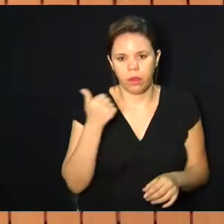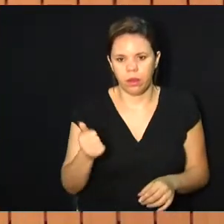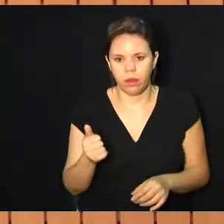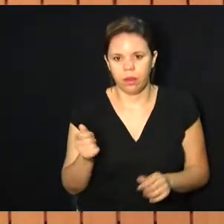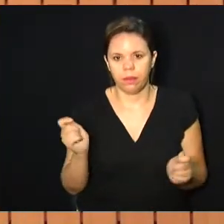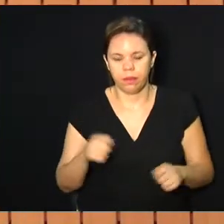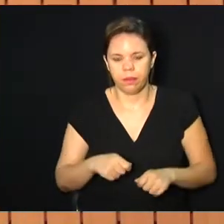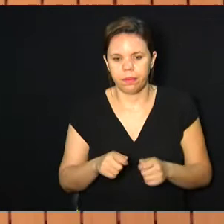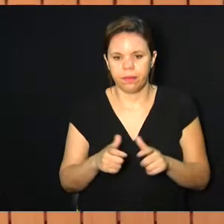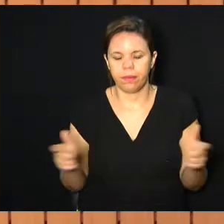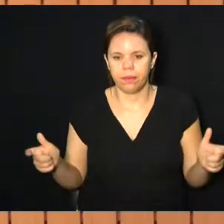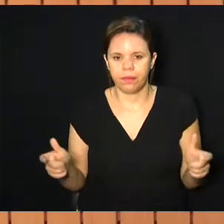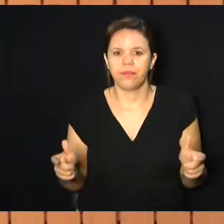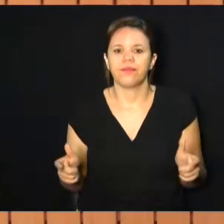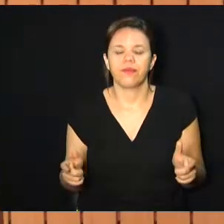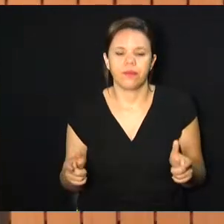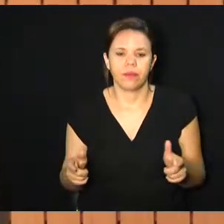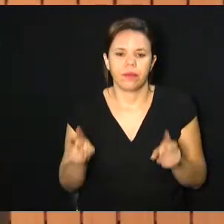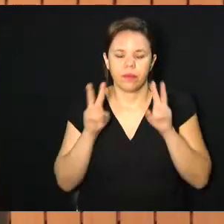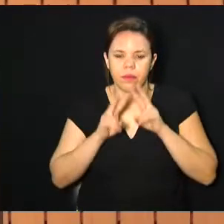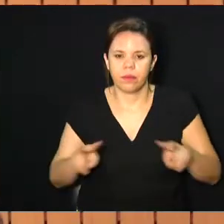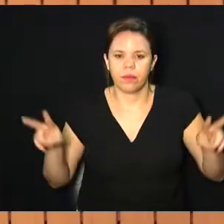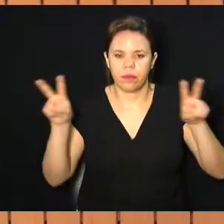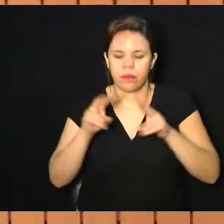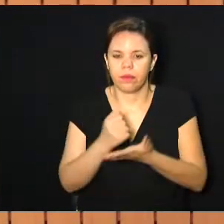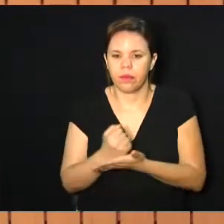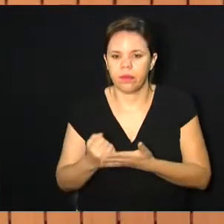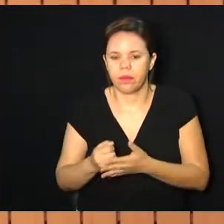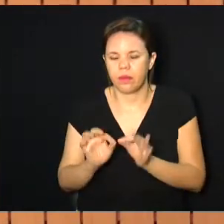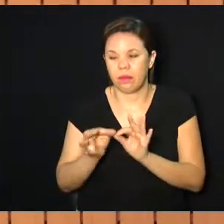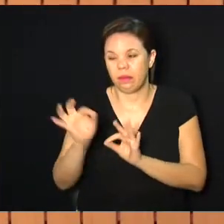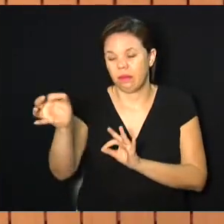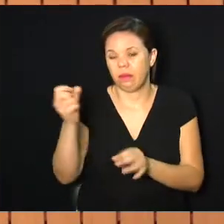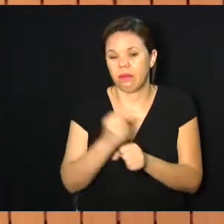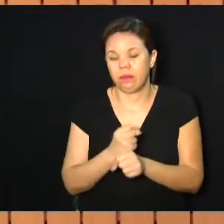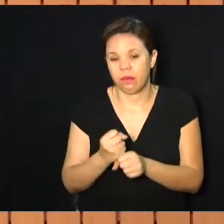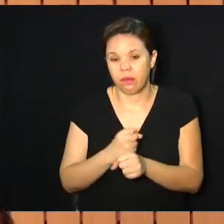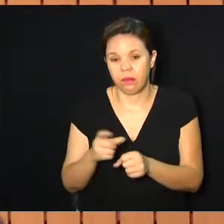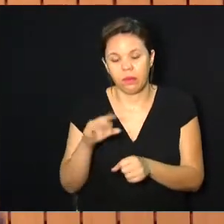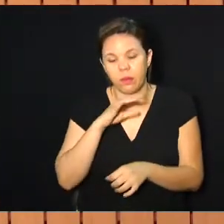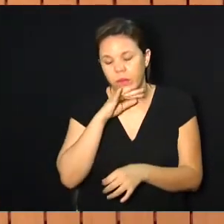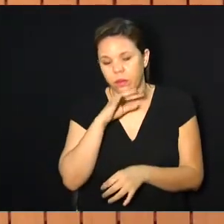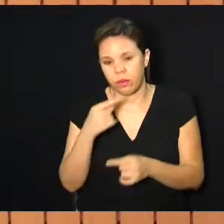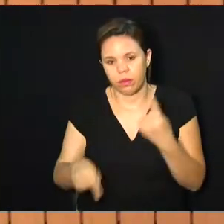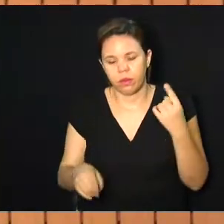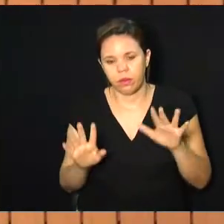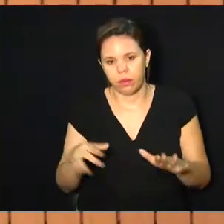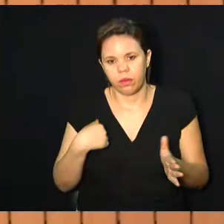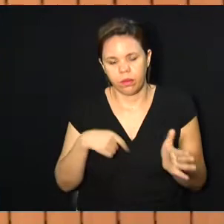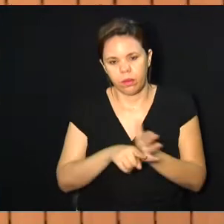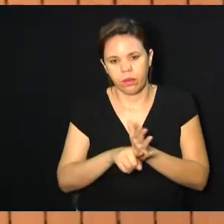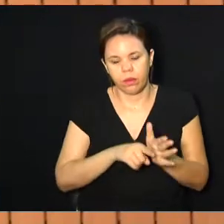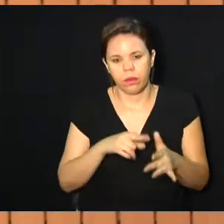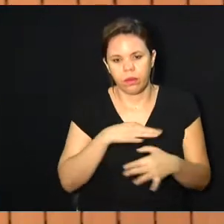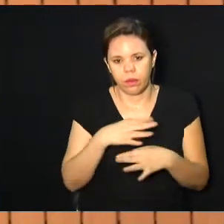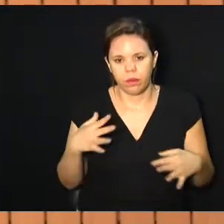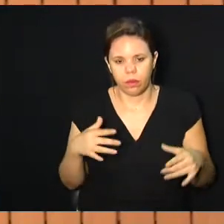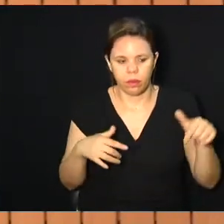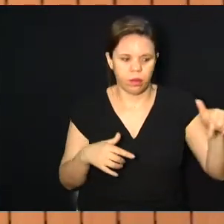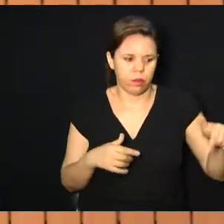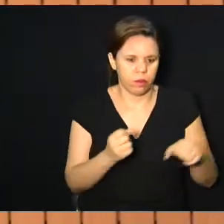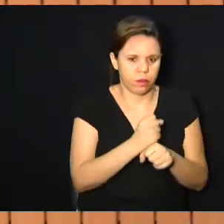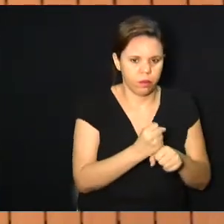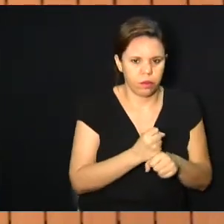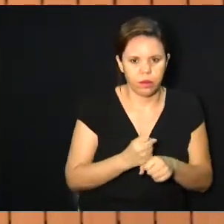aumenta a previsibilidade do contrato, e contratos longos são ruins, né? Então, por isso que a gente tem estudado as cidades que usam 7, né,